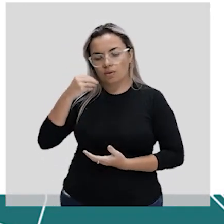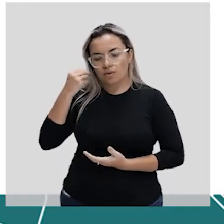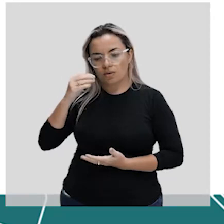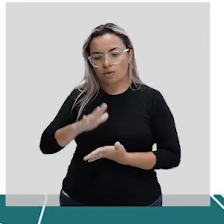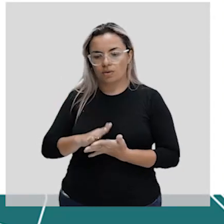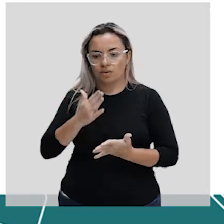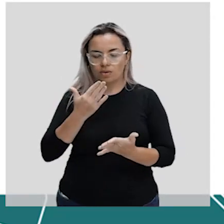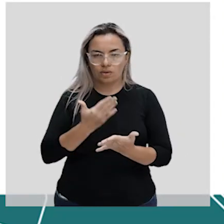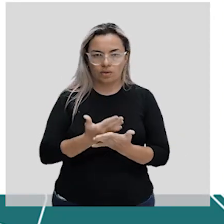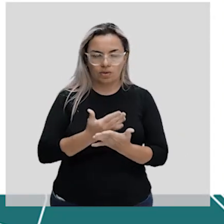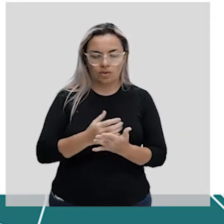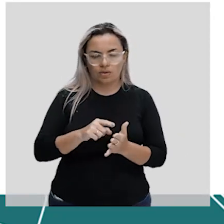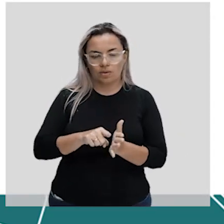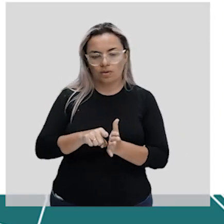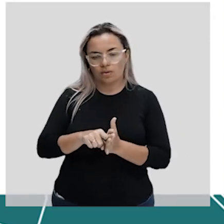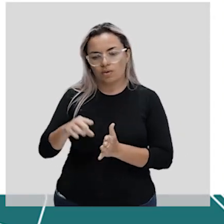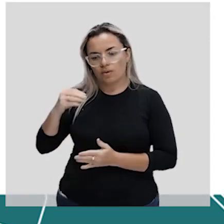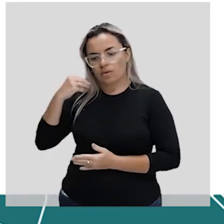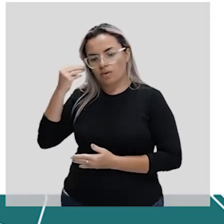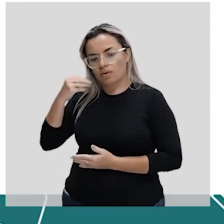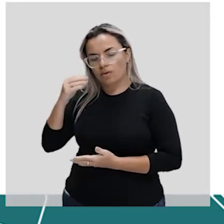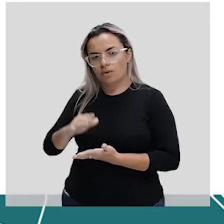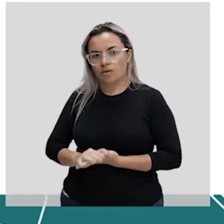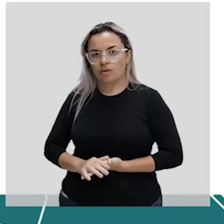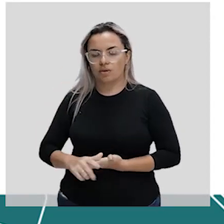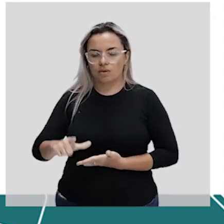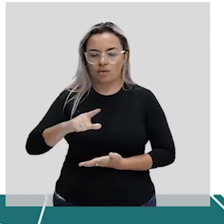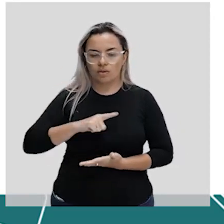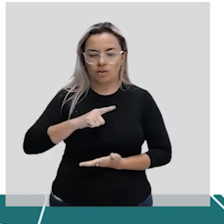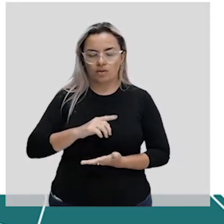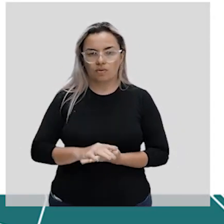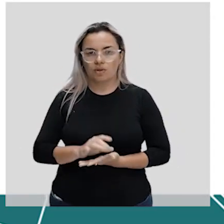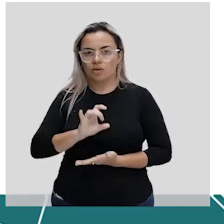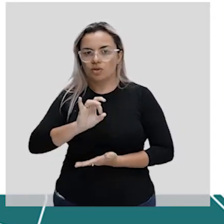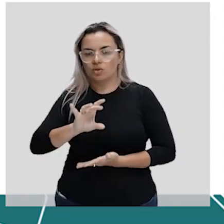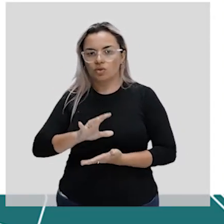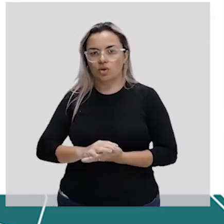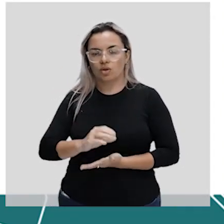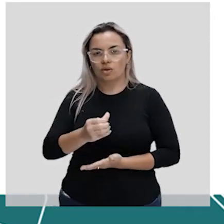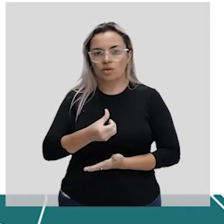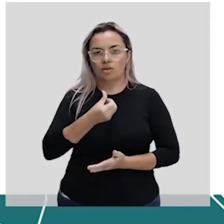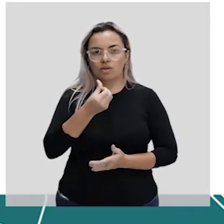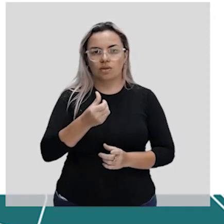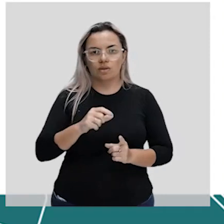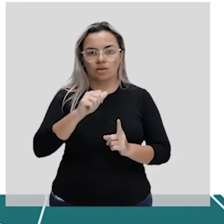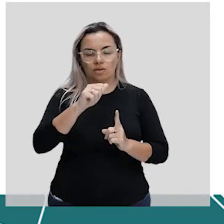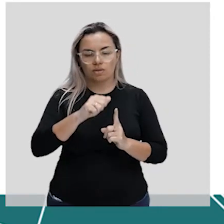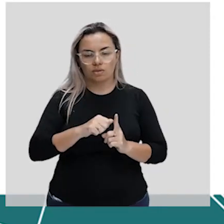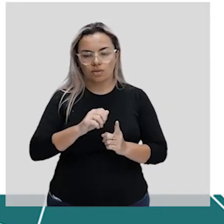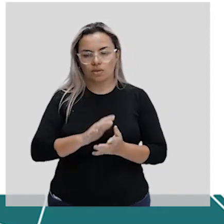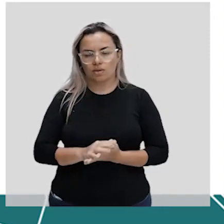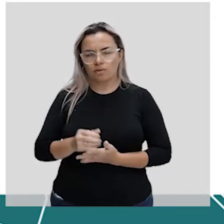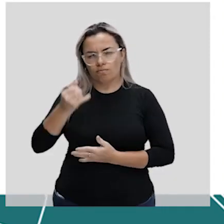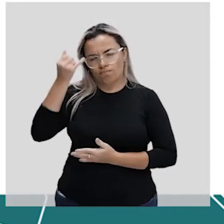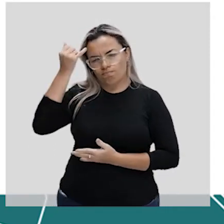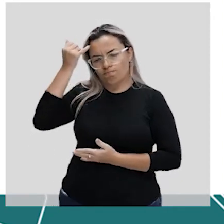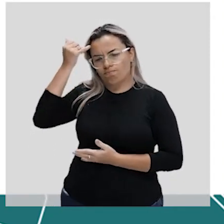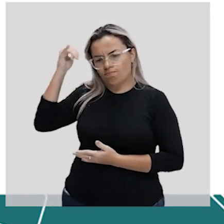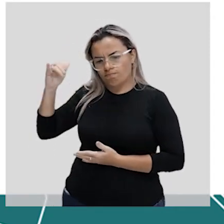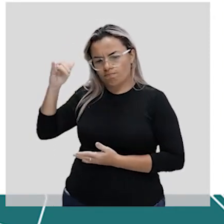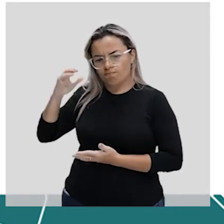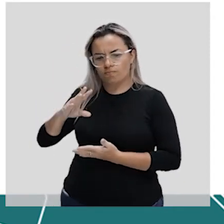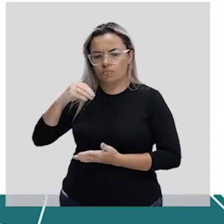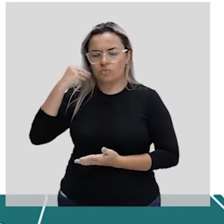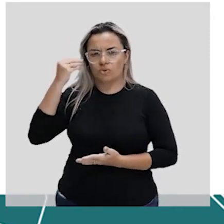formularam, tá? Na construção do simulador, Miller ele teve apenas 6 meses para idealizar esse experimento. Imagina ali a pressão